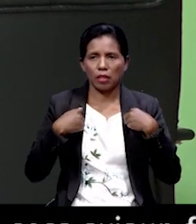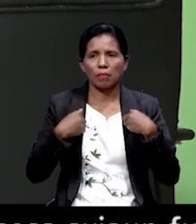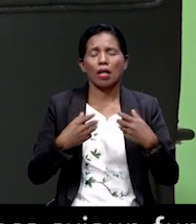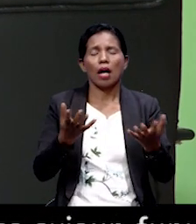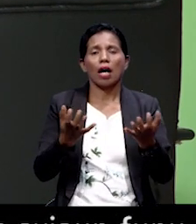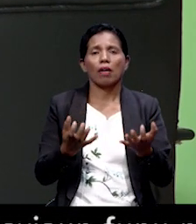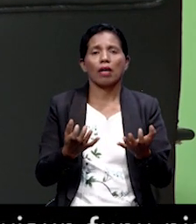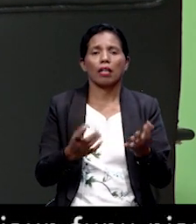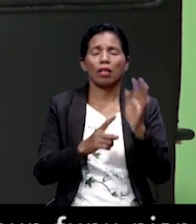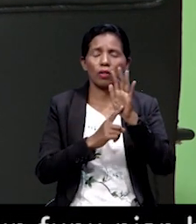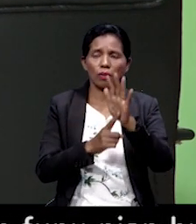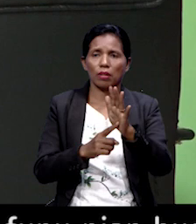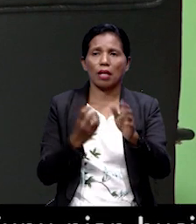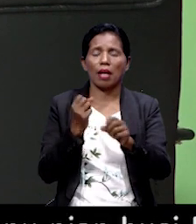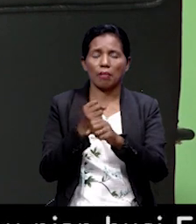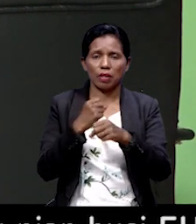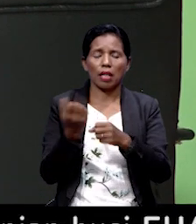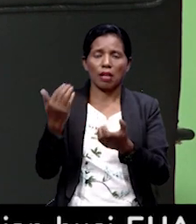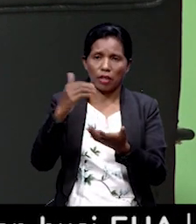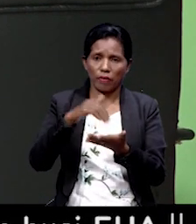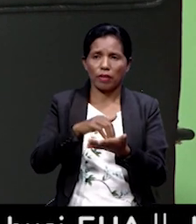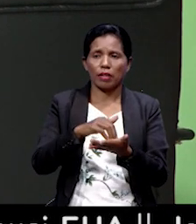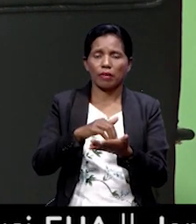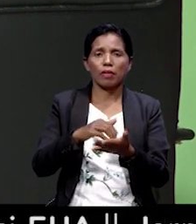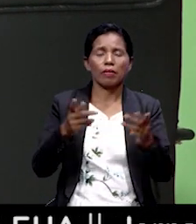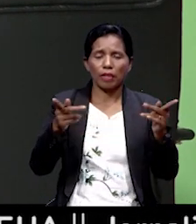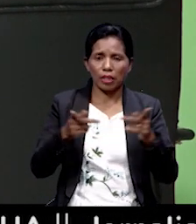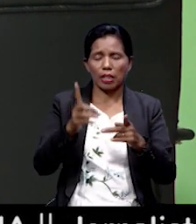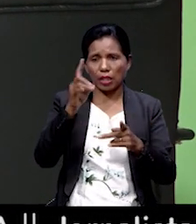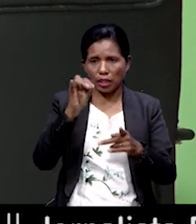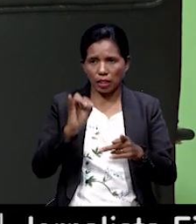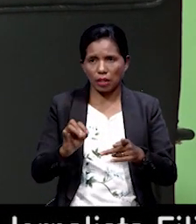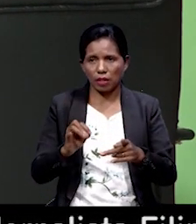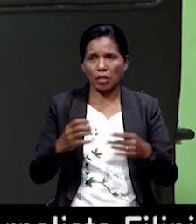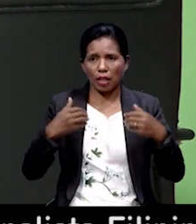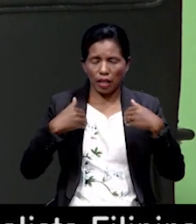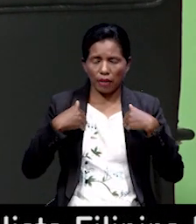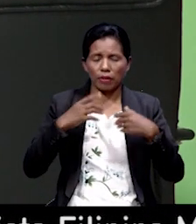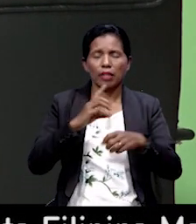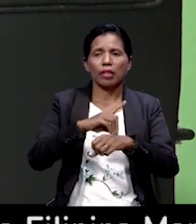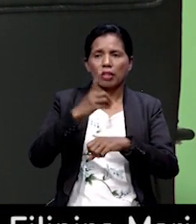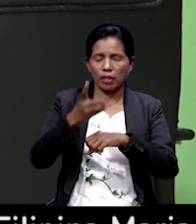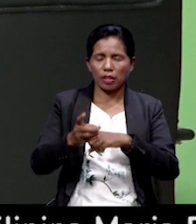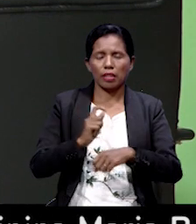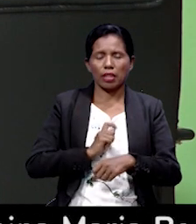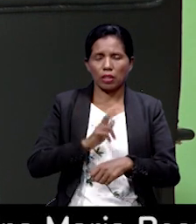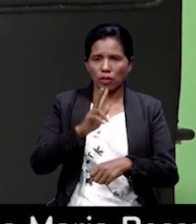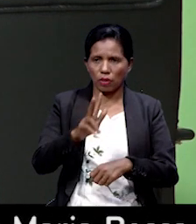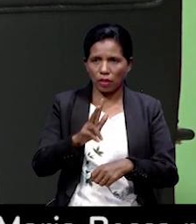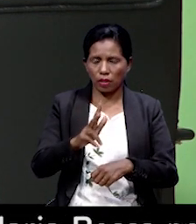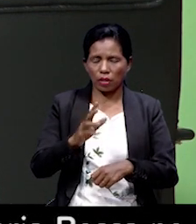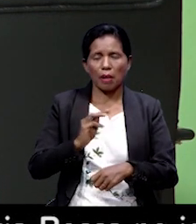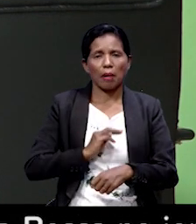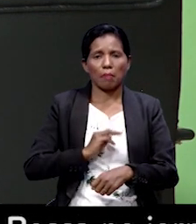ini amimos halo fal rem mapping ba ares ye dili ni be maka heta inundasang for example eta stolu ya